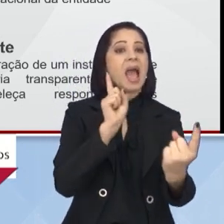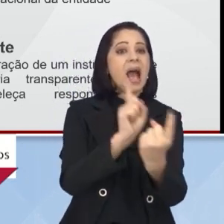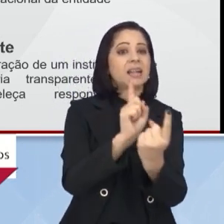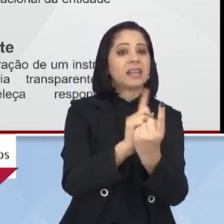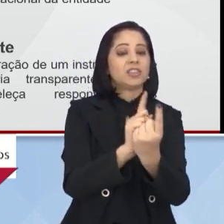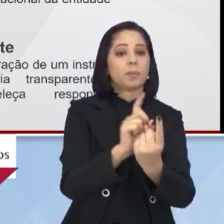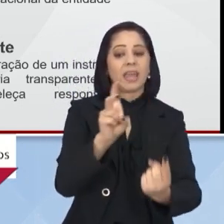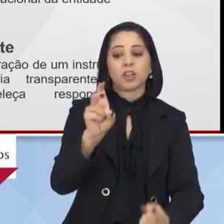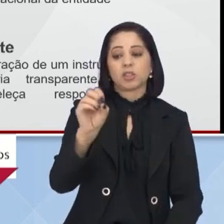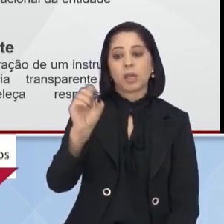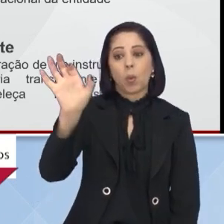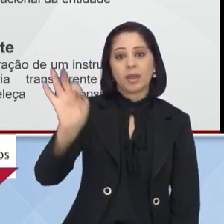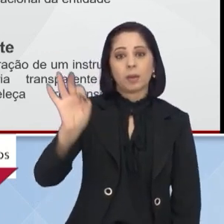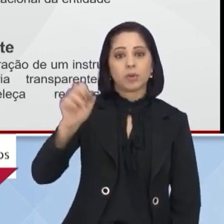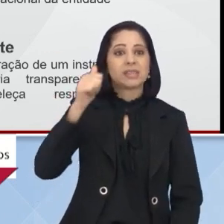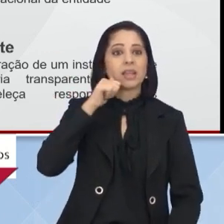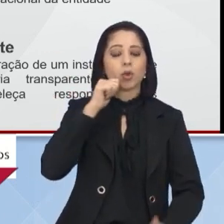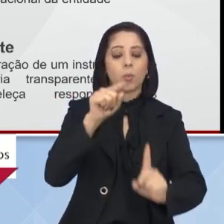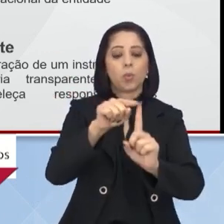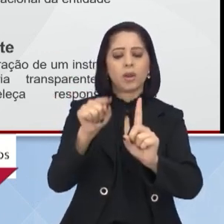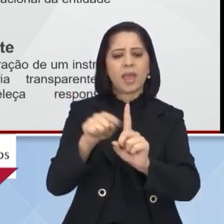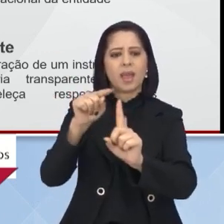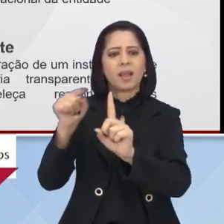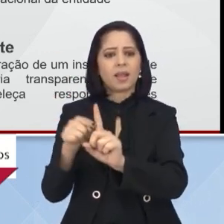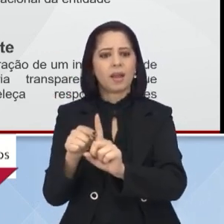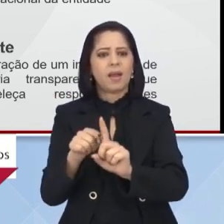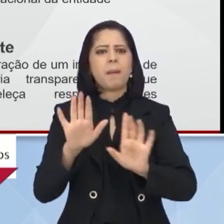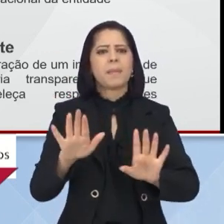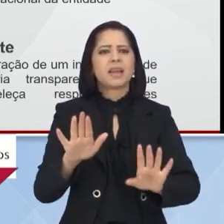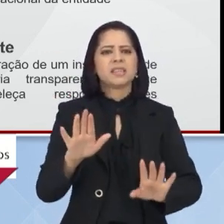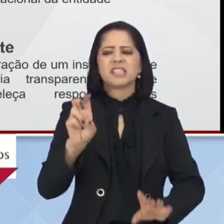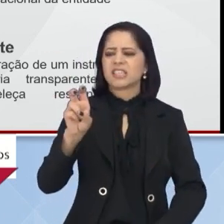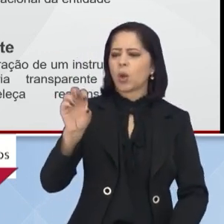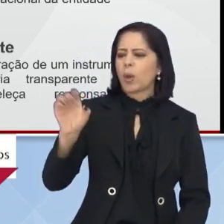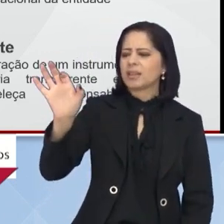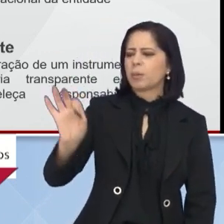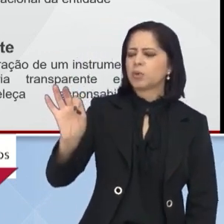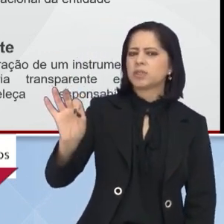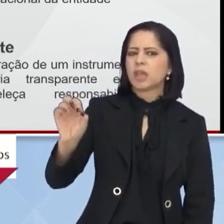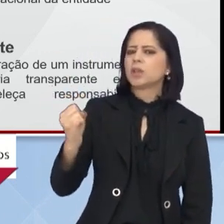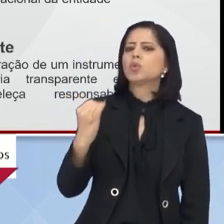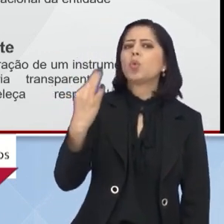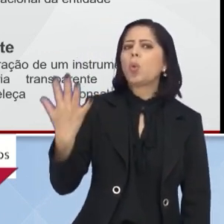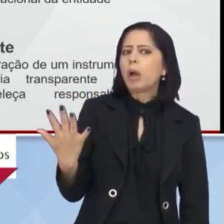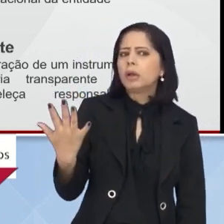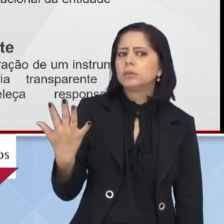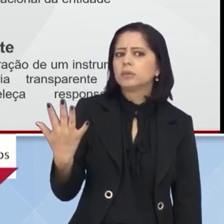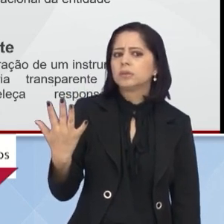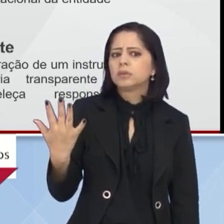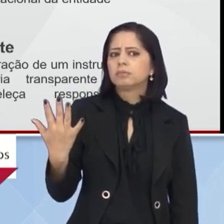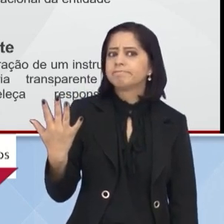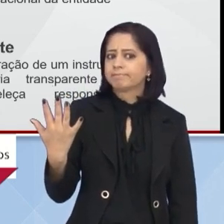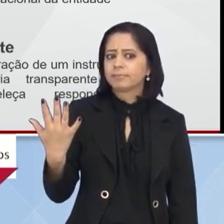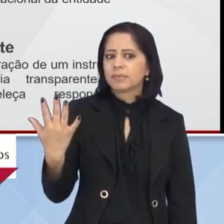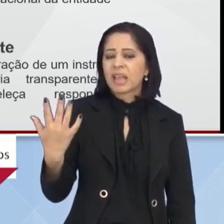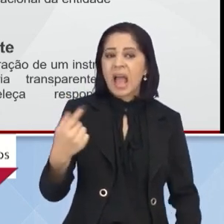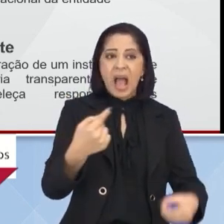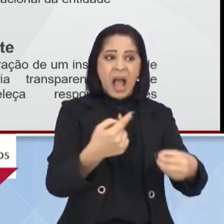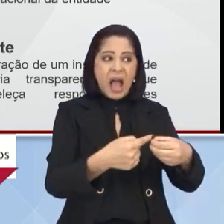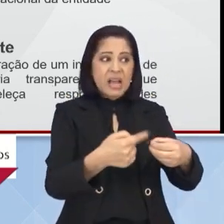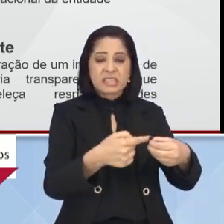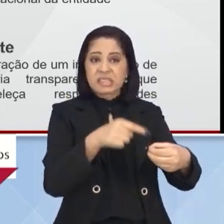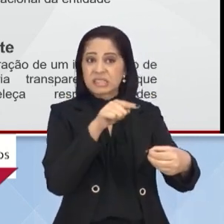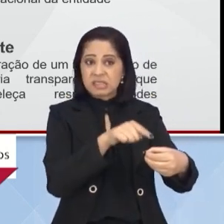das Gestantes de um município mas o que seriam esses 50% é 50% do quê o município não tinha